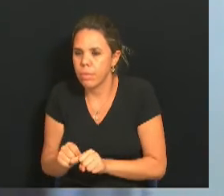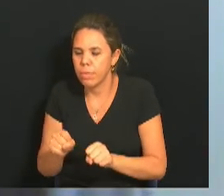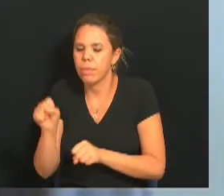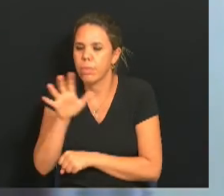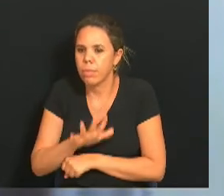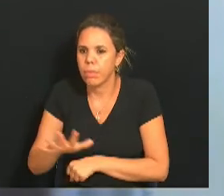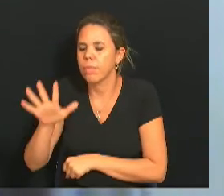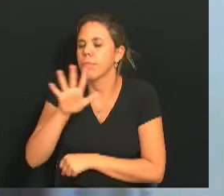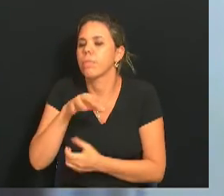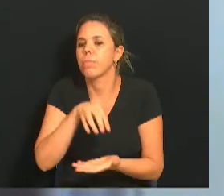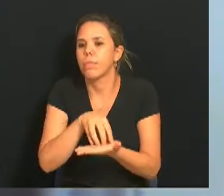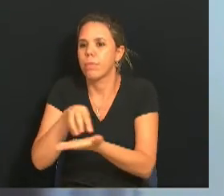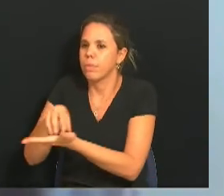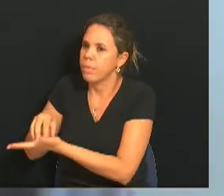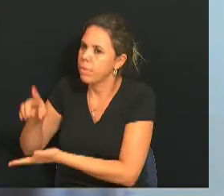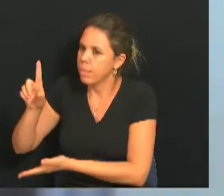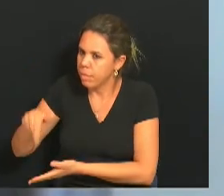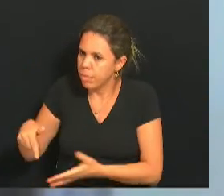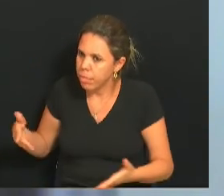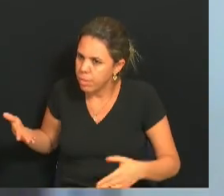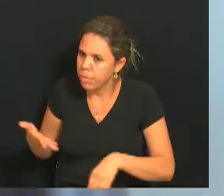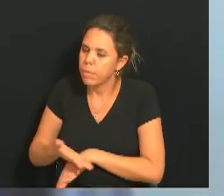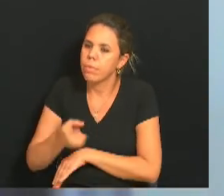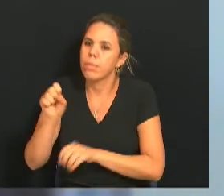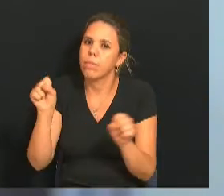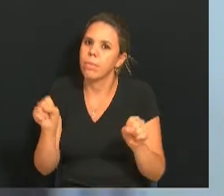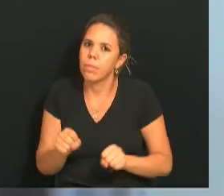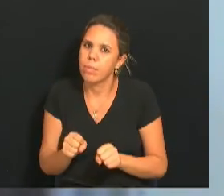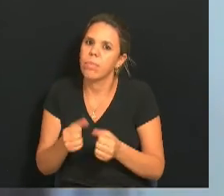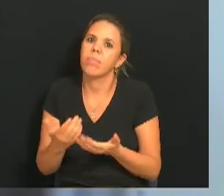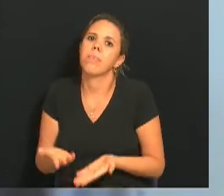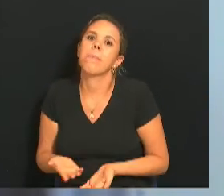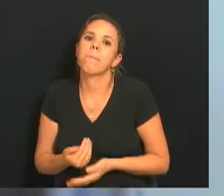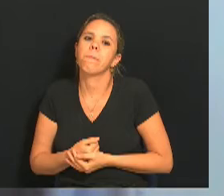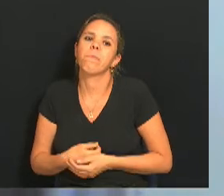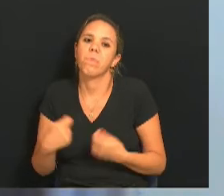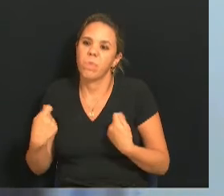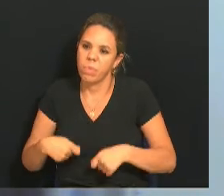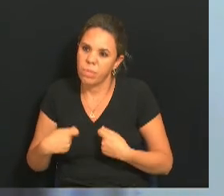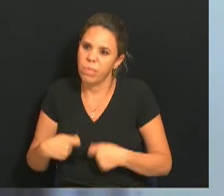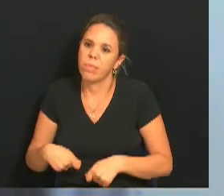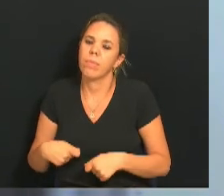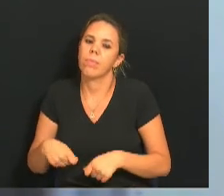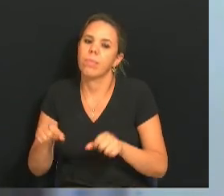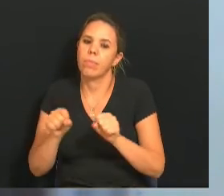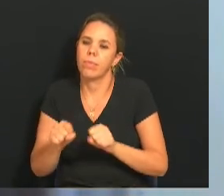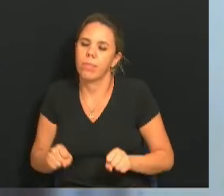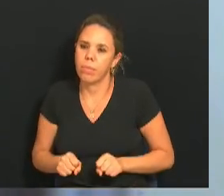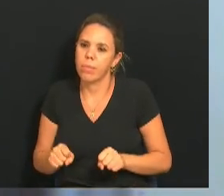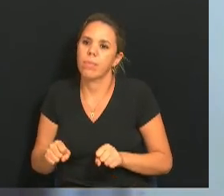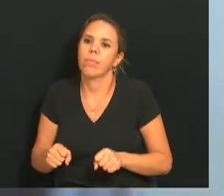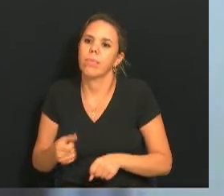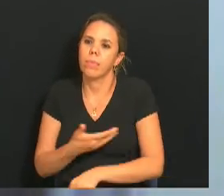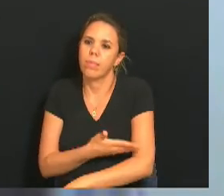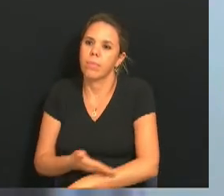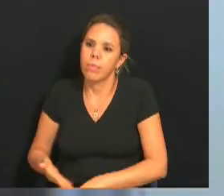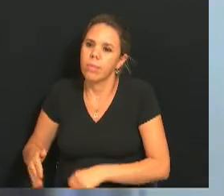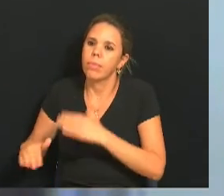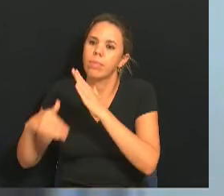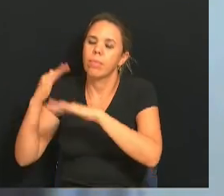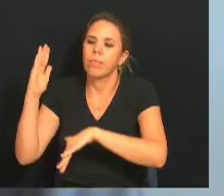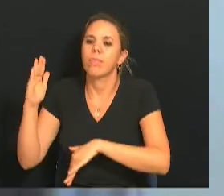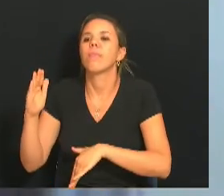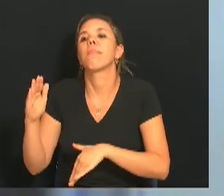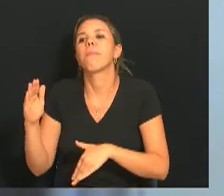A rede, ela é uma parcela do sistema. Precisa regular no sistema colegiados que vão, inclusive, para além da rede, como,